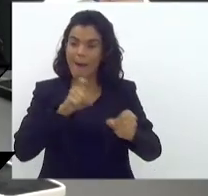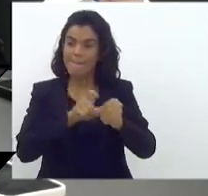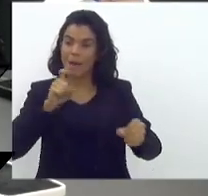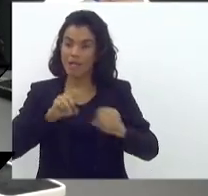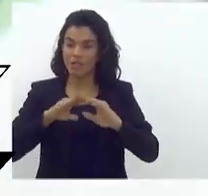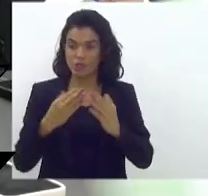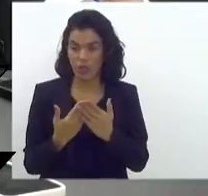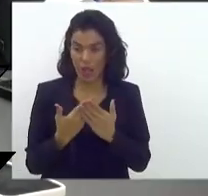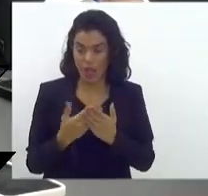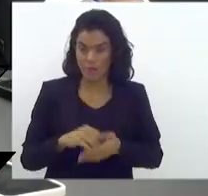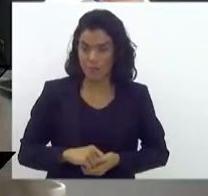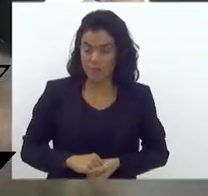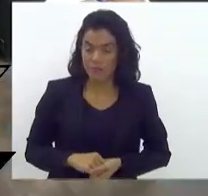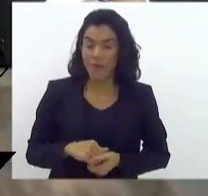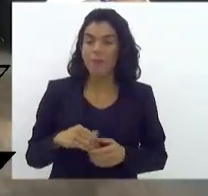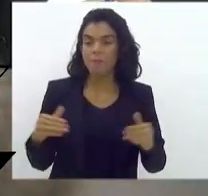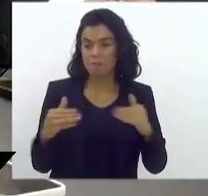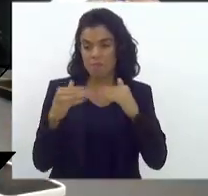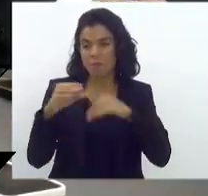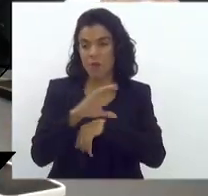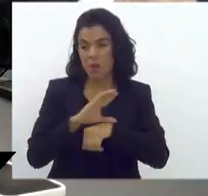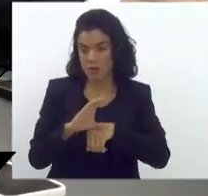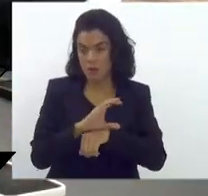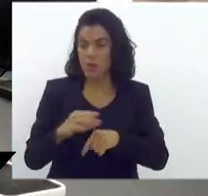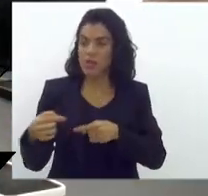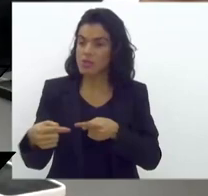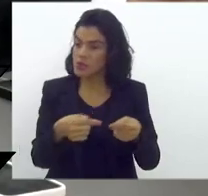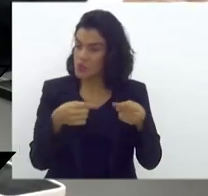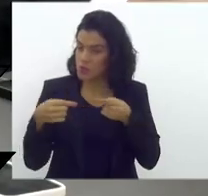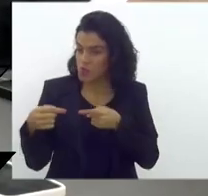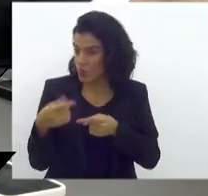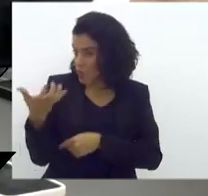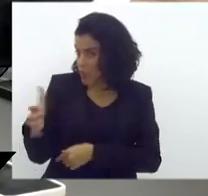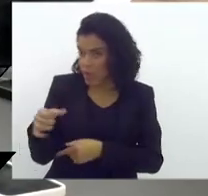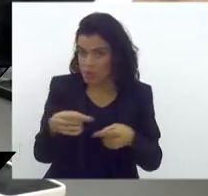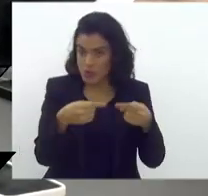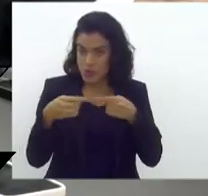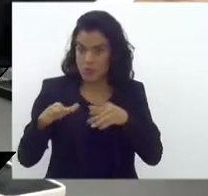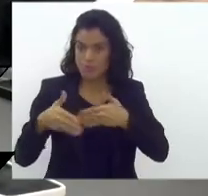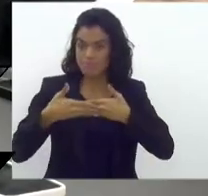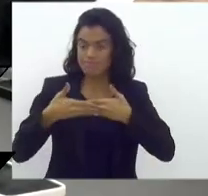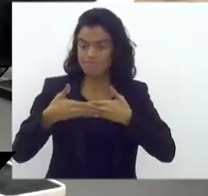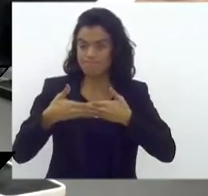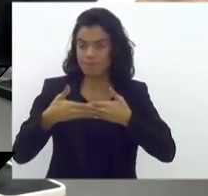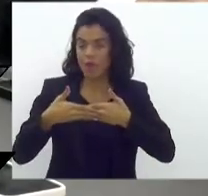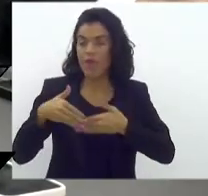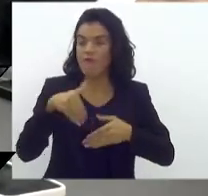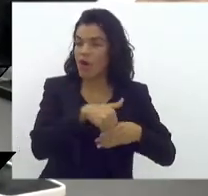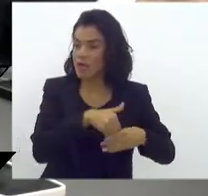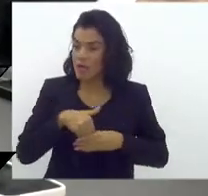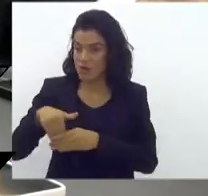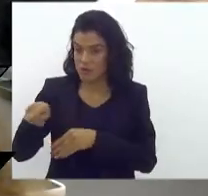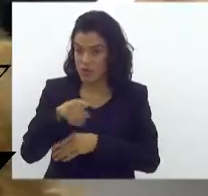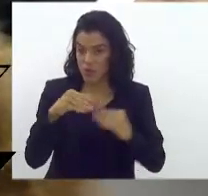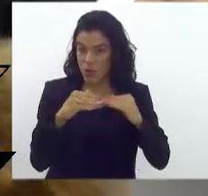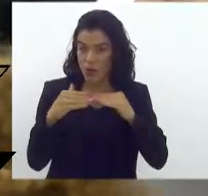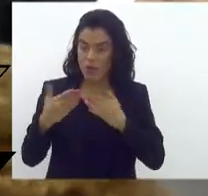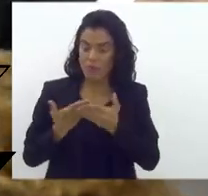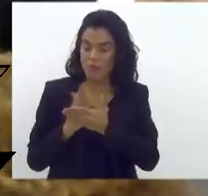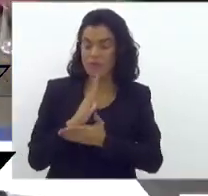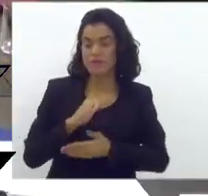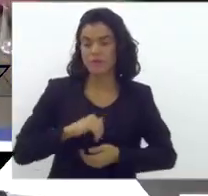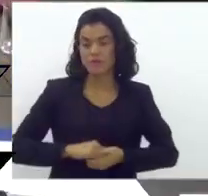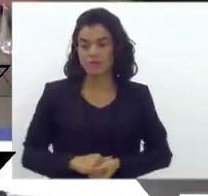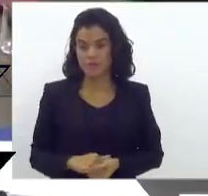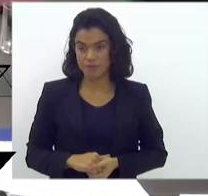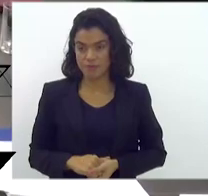deputada Verônica Lima. Pela constitucionalidade, presidente. Em discussão, não havendo quem queira discutir, encerrada a discussão, em votação, senhores que aprovam, permaneçam como estão,